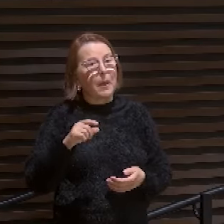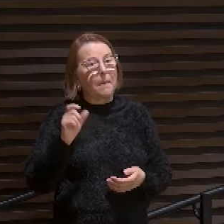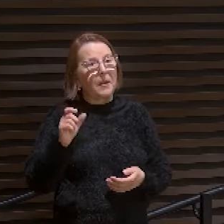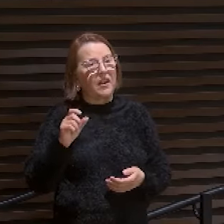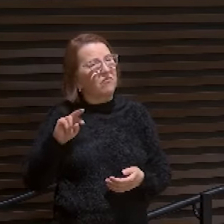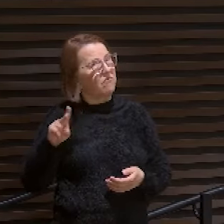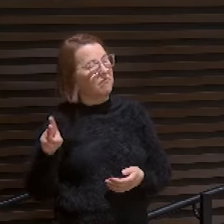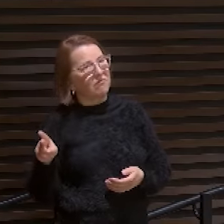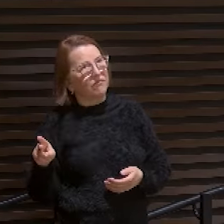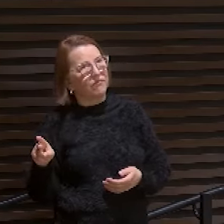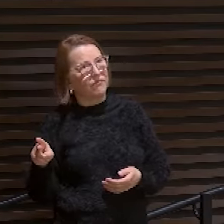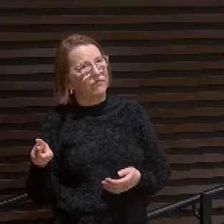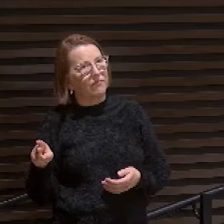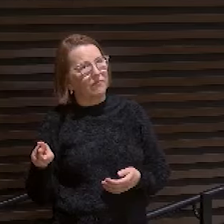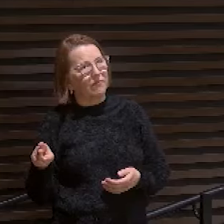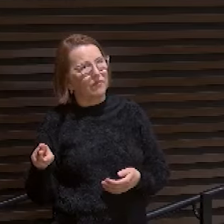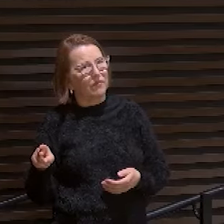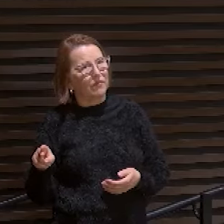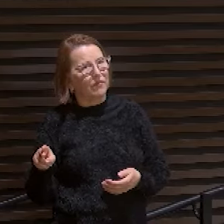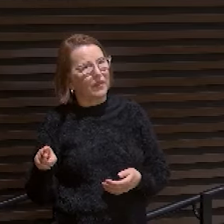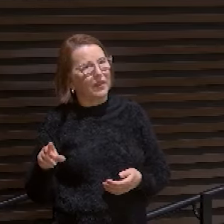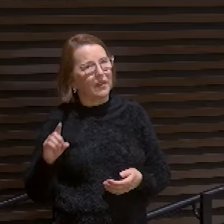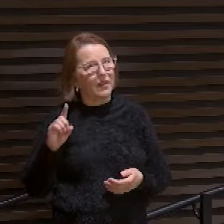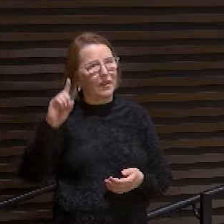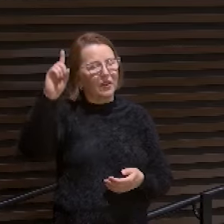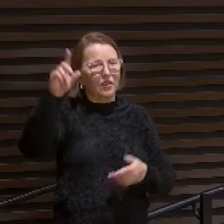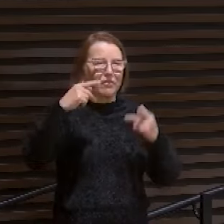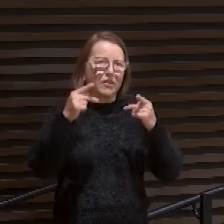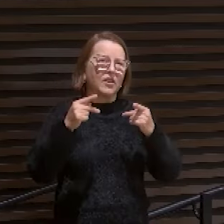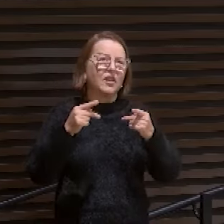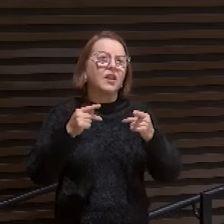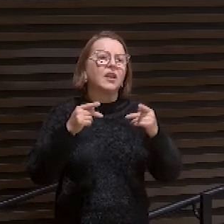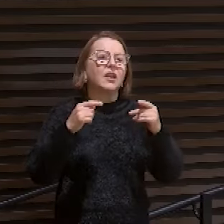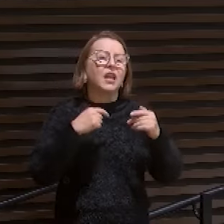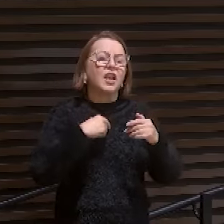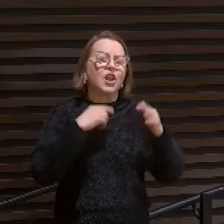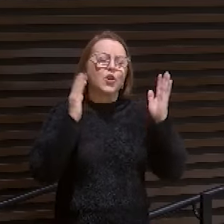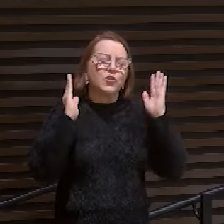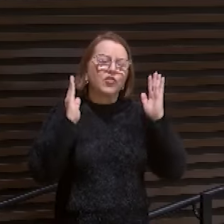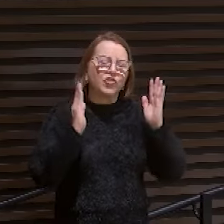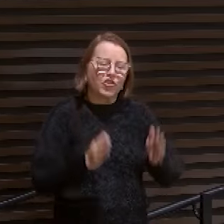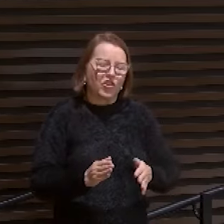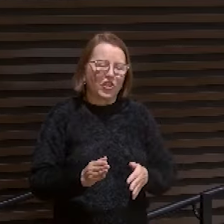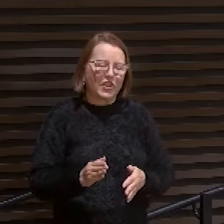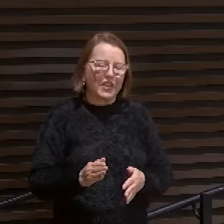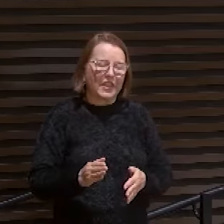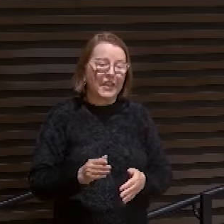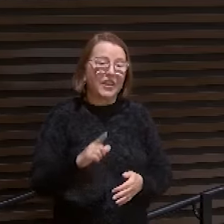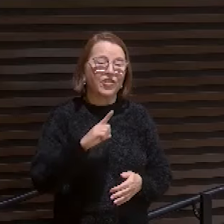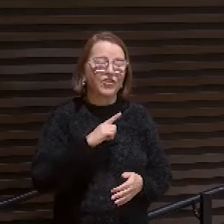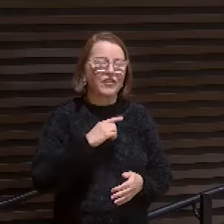Eu já exerci a misericórdia e dos teus pecados eu não me lembro mais.